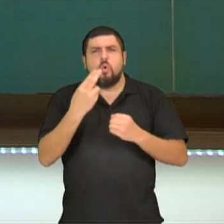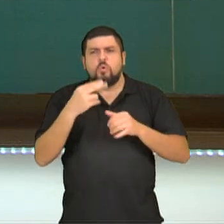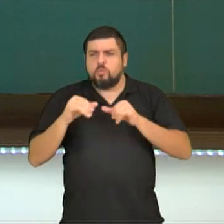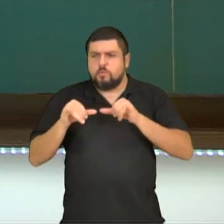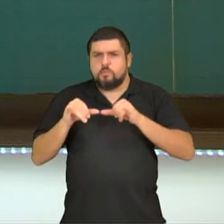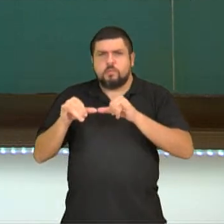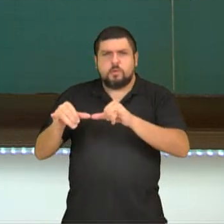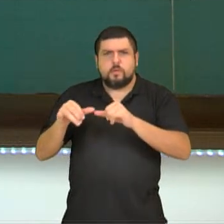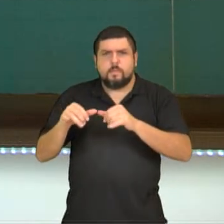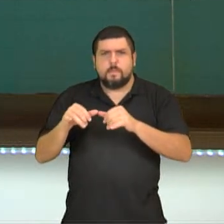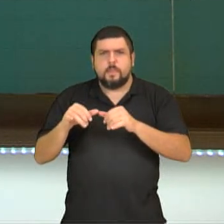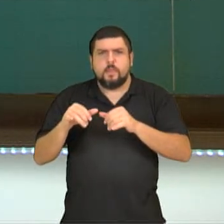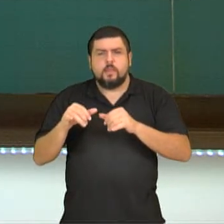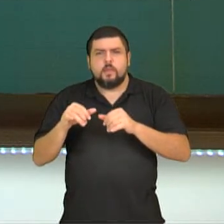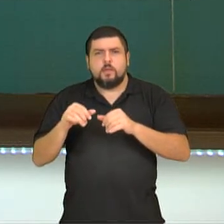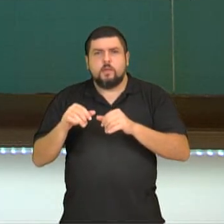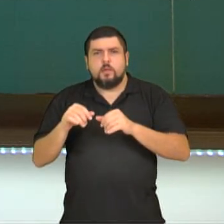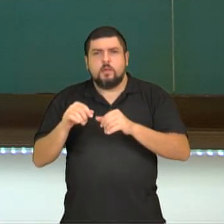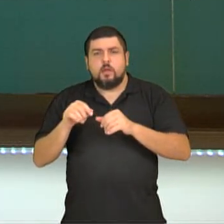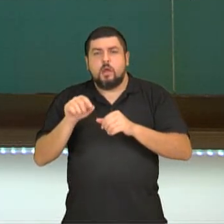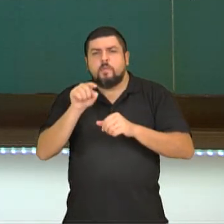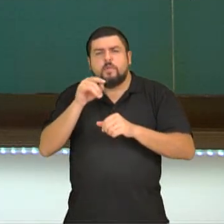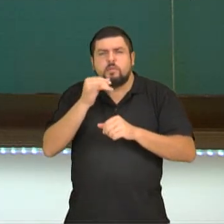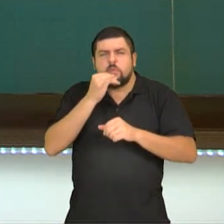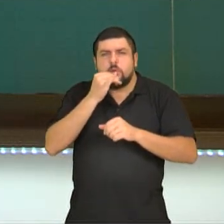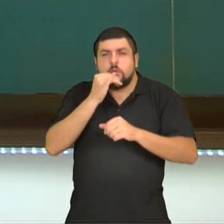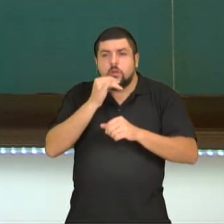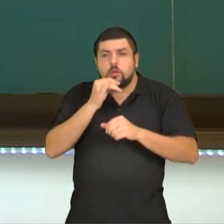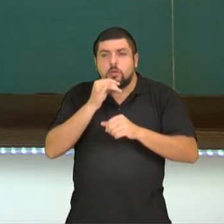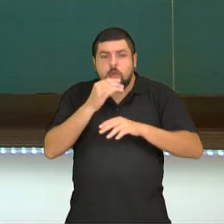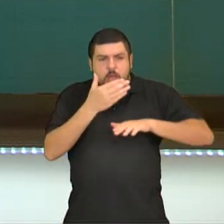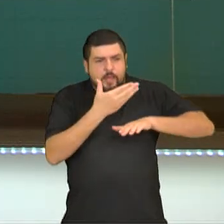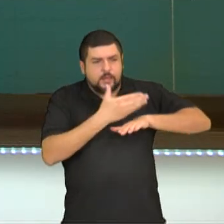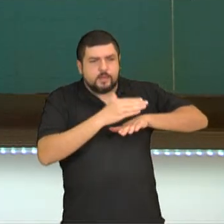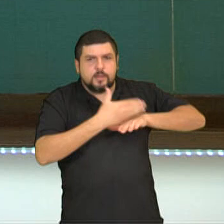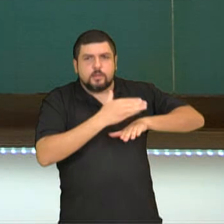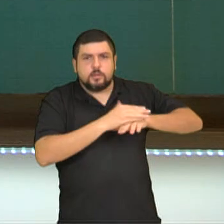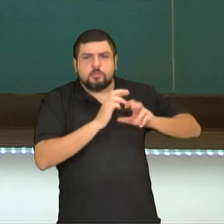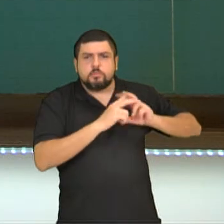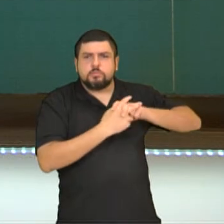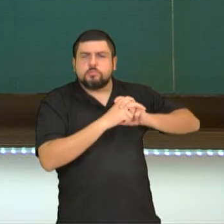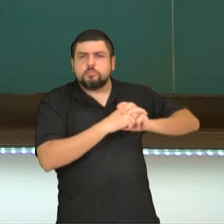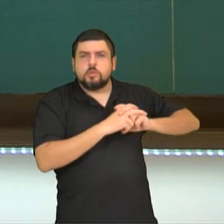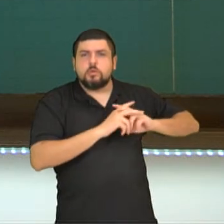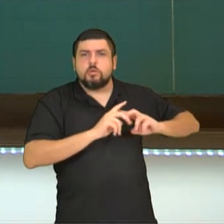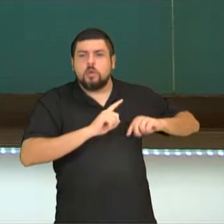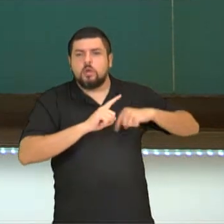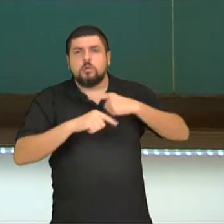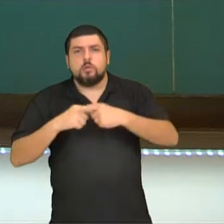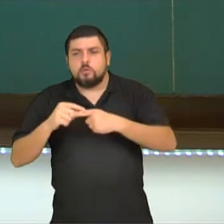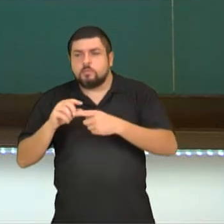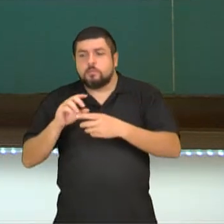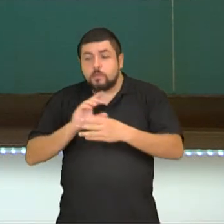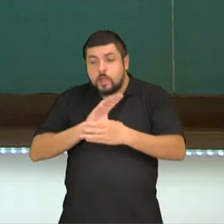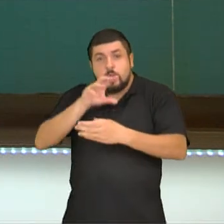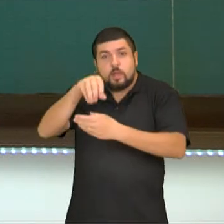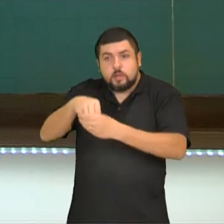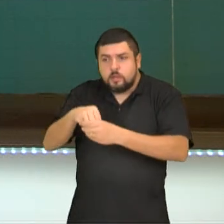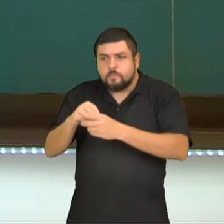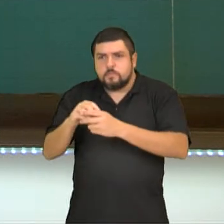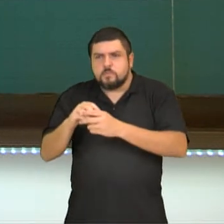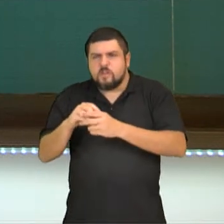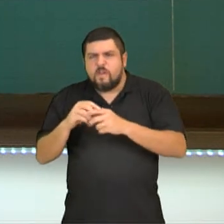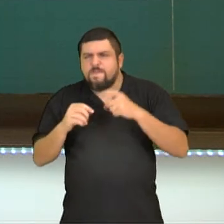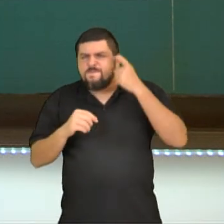vão utilizar o que você aprendeu, né? Tudo que você traz, além de você ter aprendido, o que você aprendeu com o seu professor, né? Com o seu mestre. Então